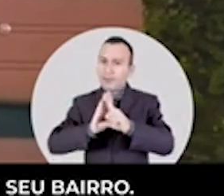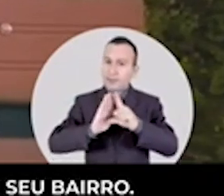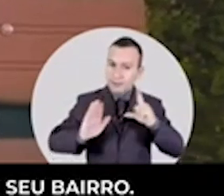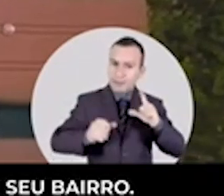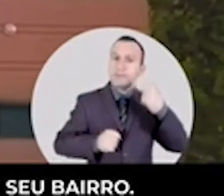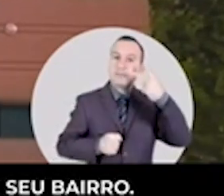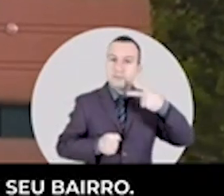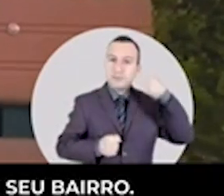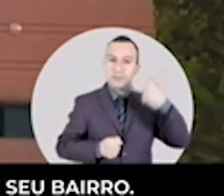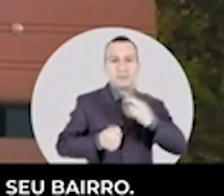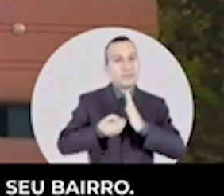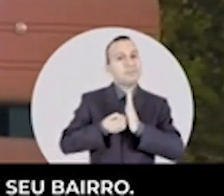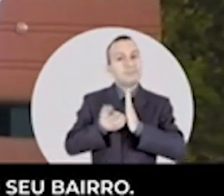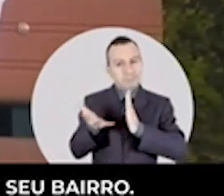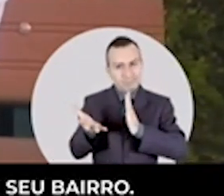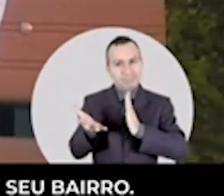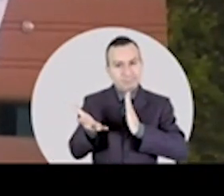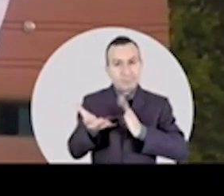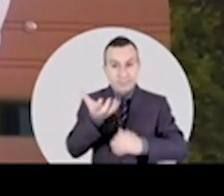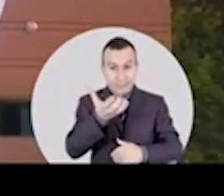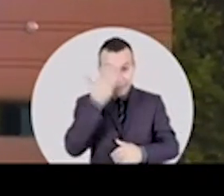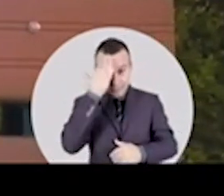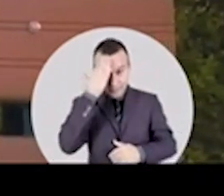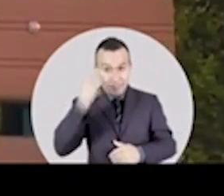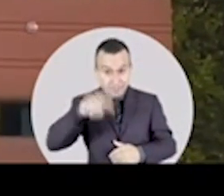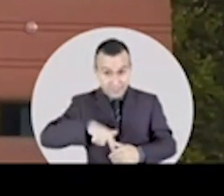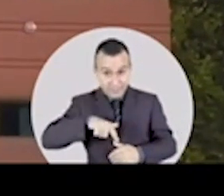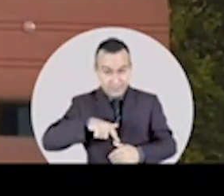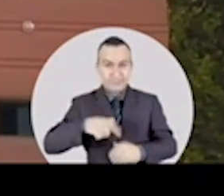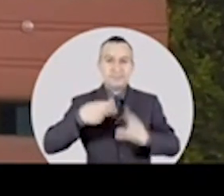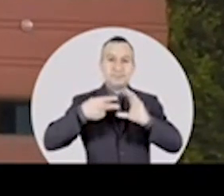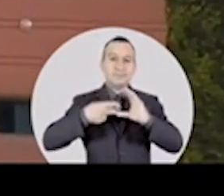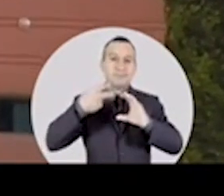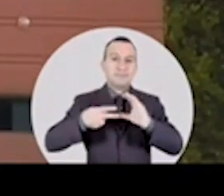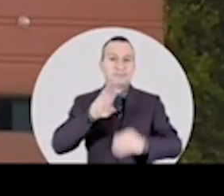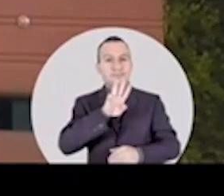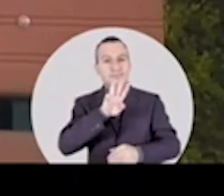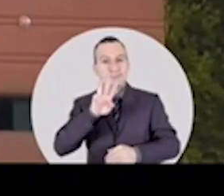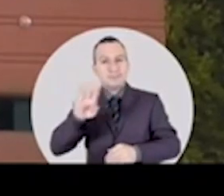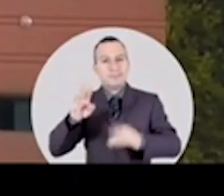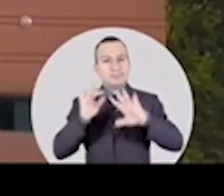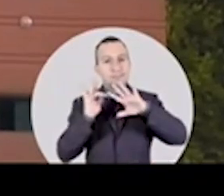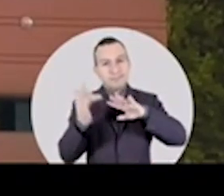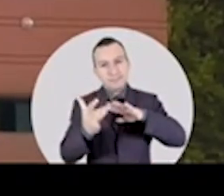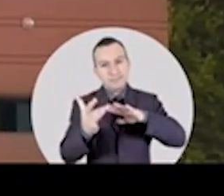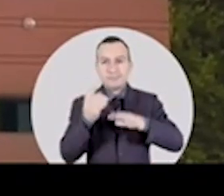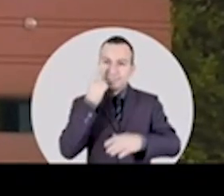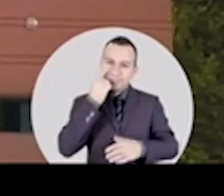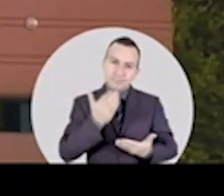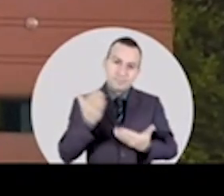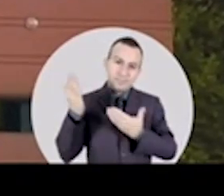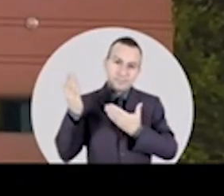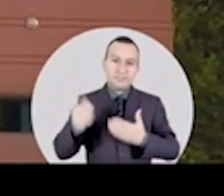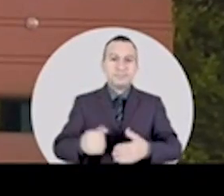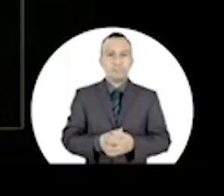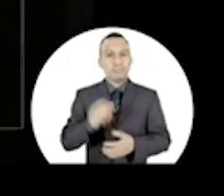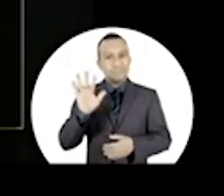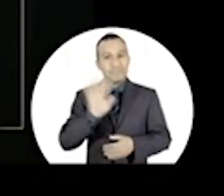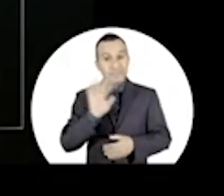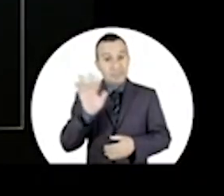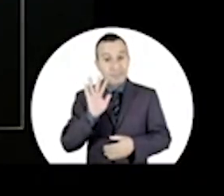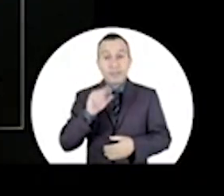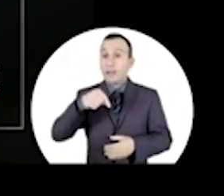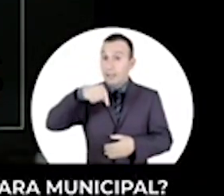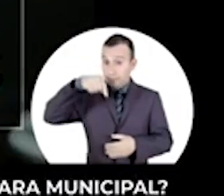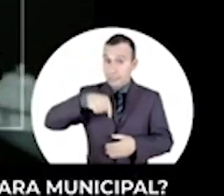reforma de praça chegam aí no seu bairro. Para saber mais, acesse o site da Câmara e nos siga nas nossas redes sociais. Oi,